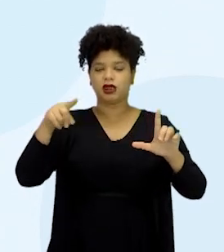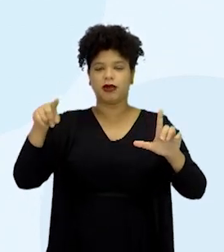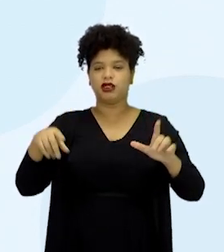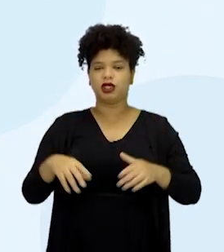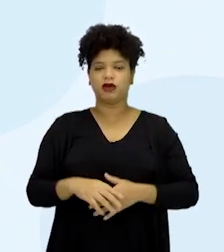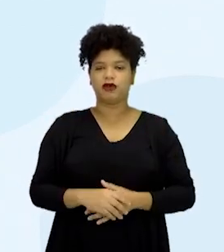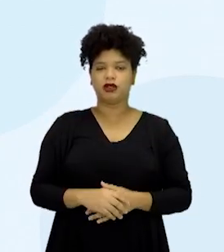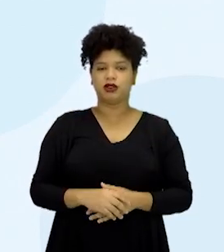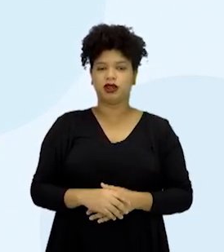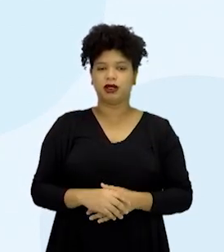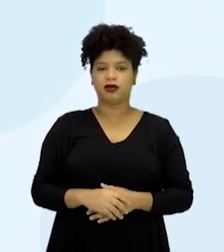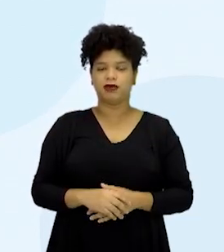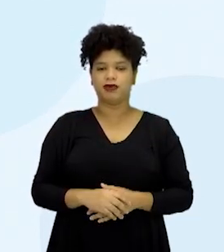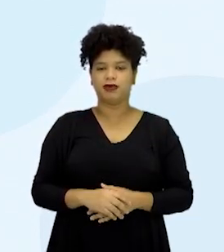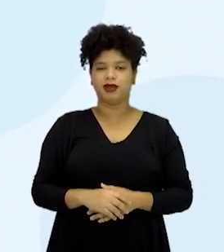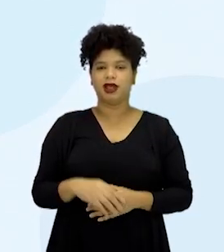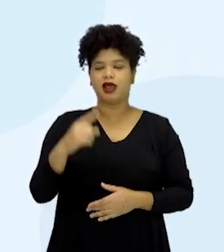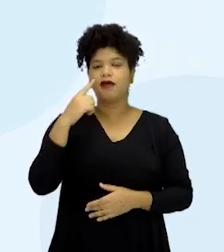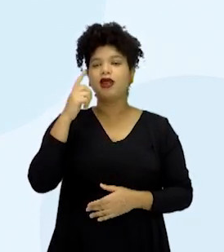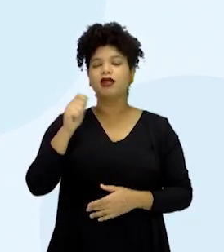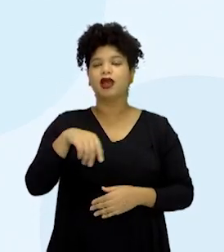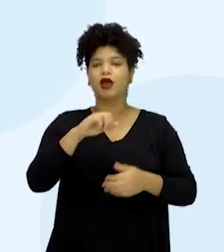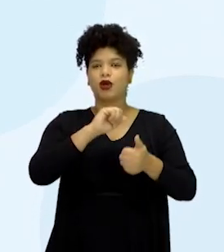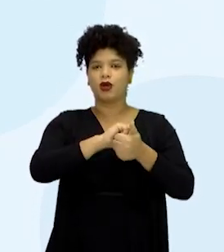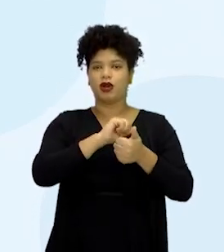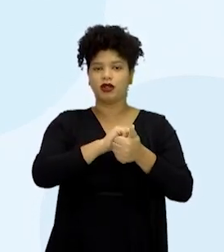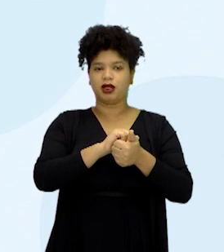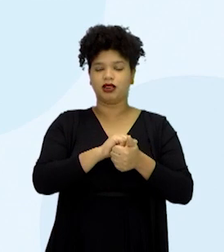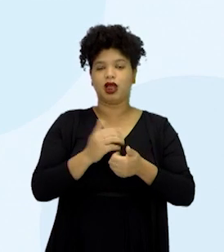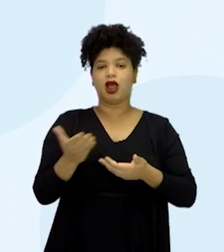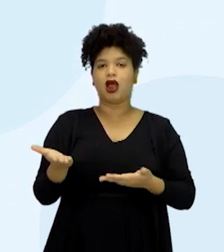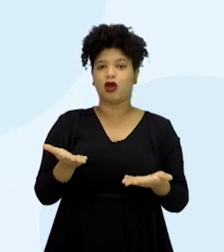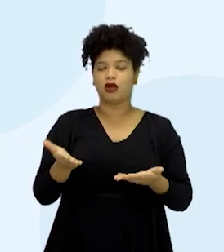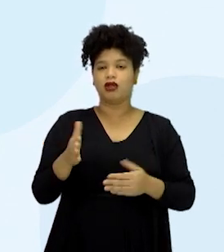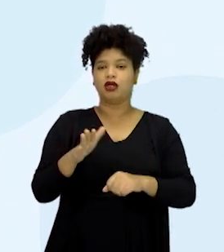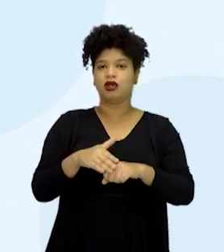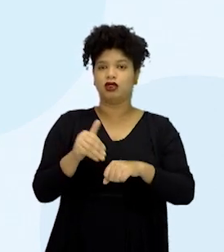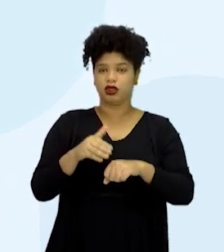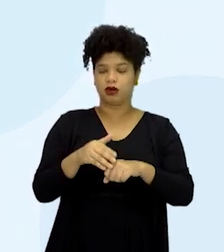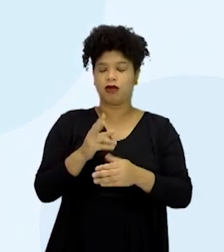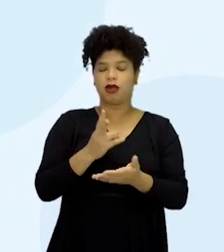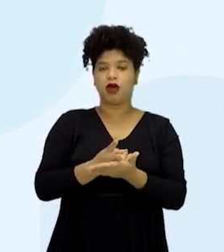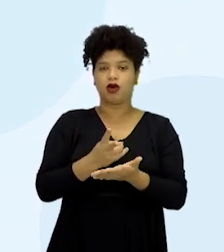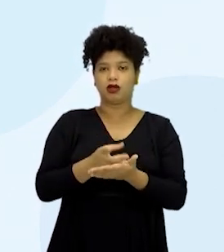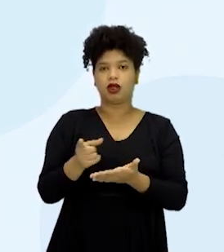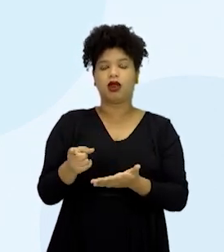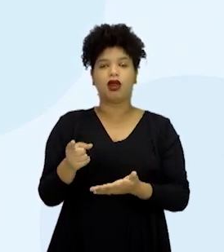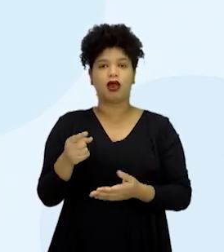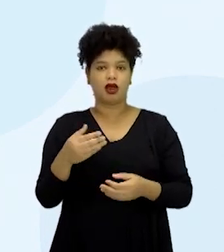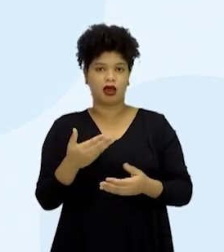né, de perguntas qualitativas. Agora eu gostaria de chamar para dar prosseguimento na nossa aula o